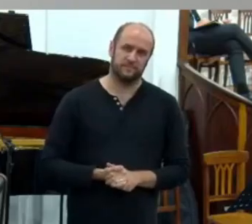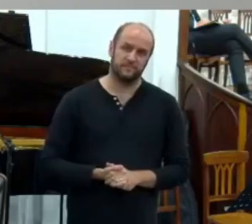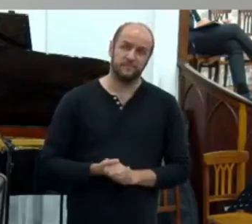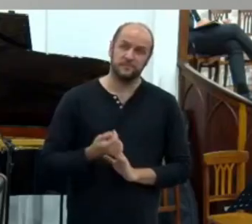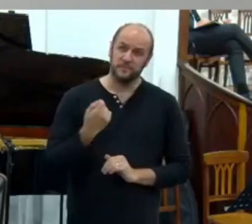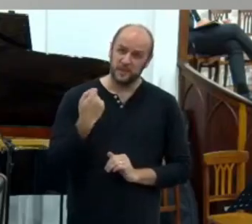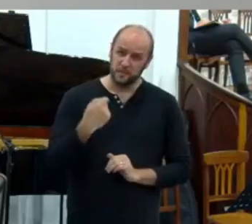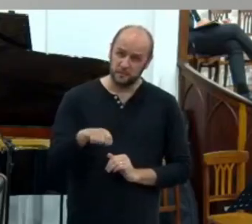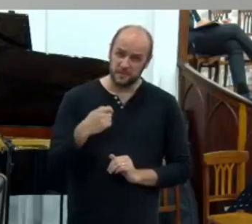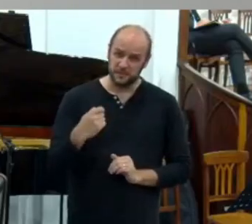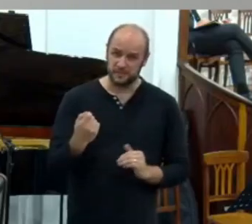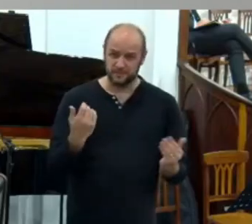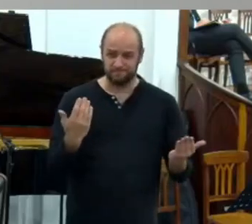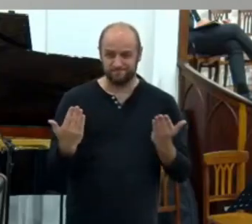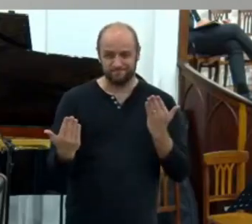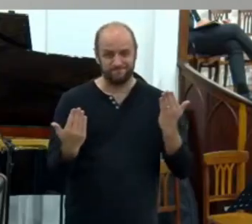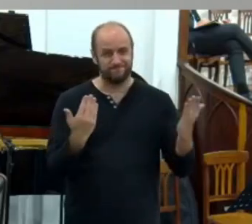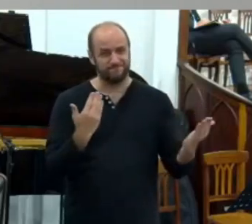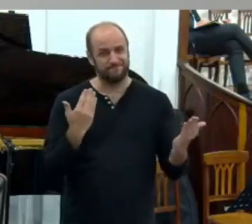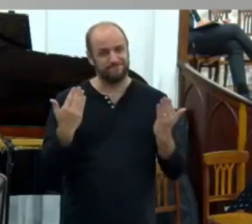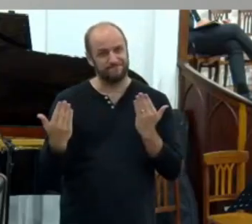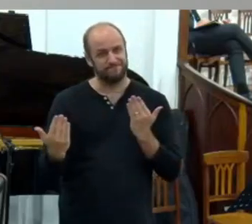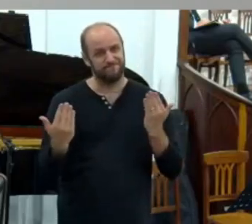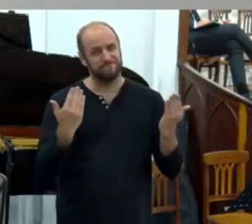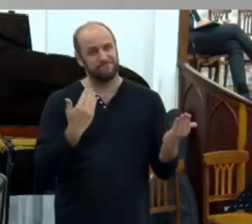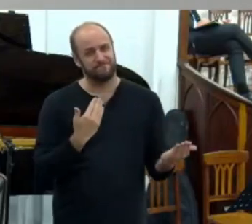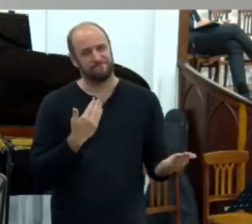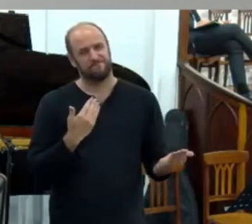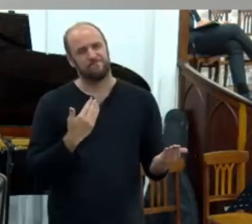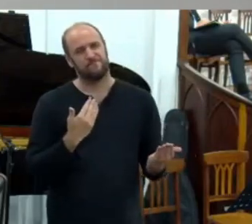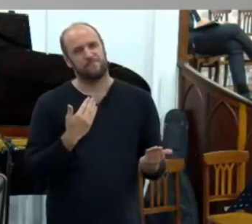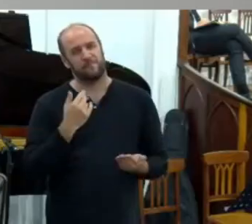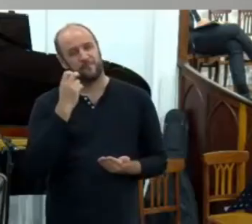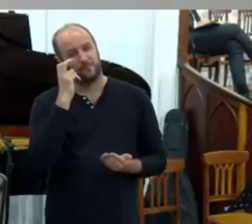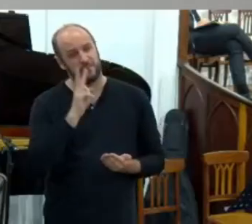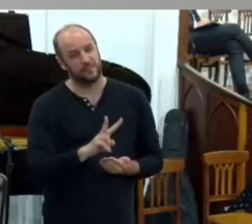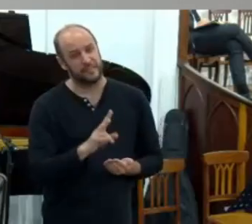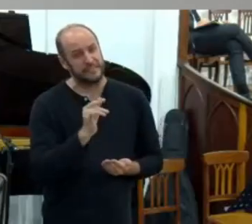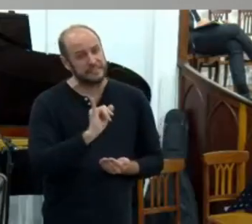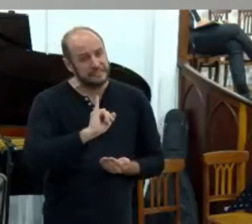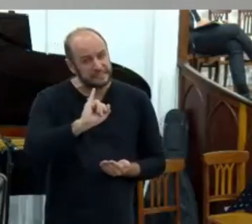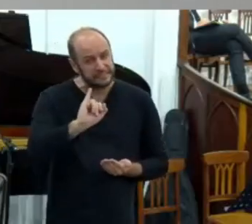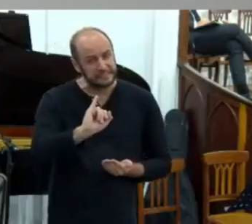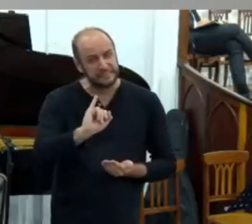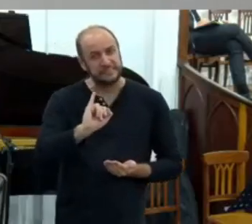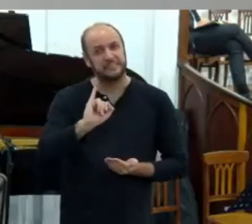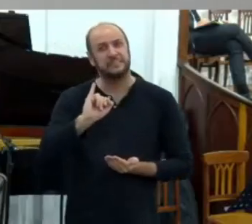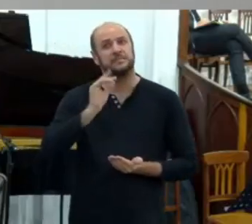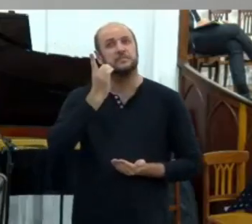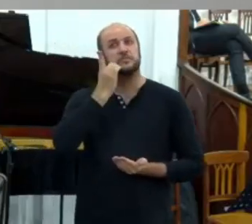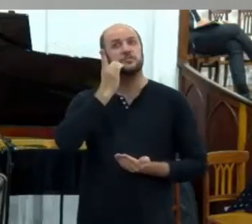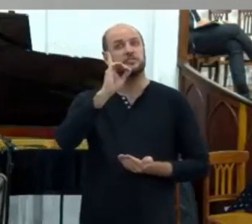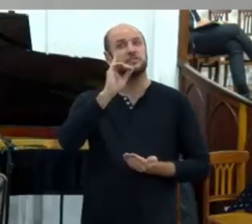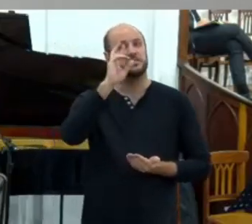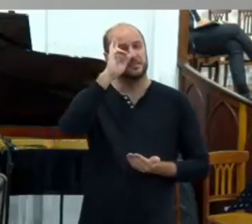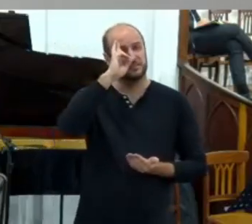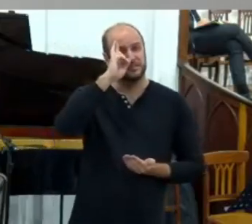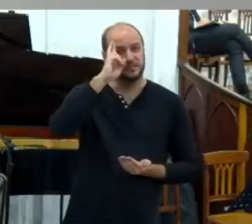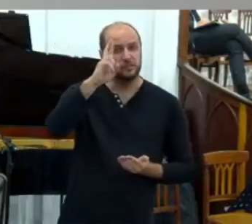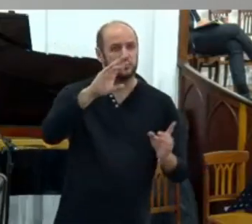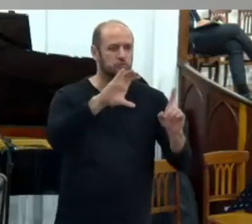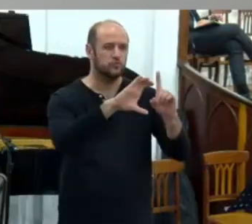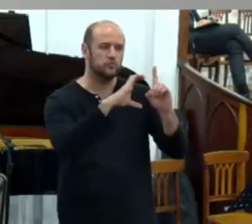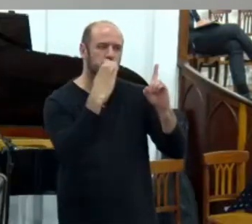Precisamos avaliar, meus queridos irmãos, se de alguma forma o dia do Senhor ou o